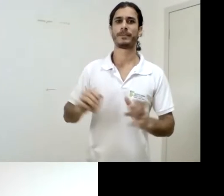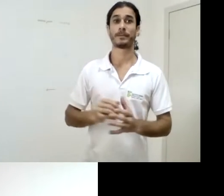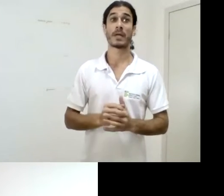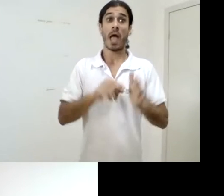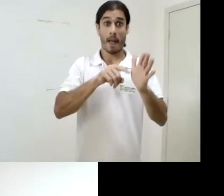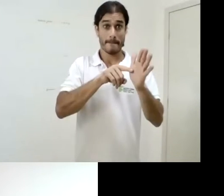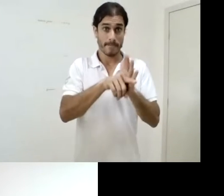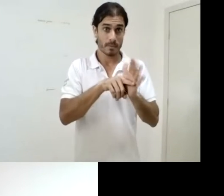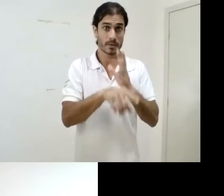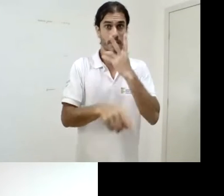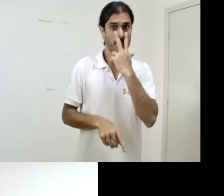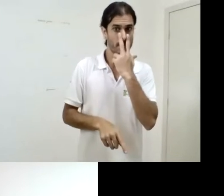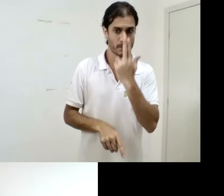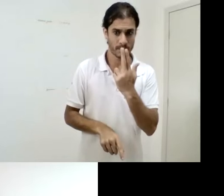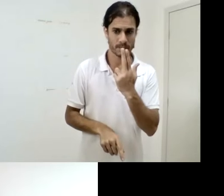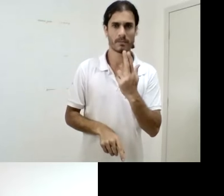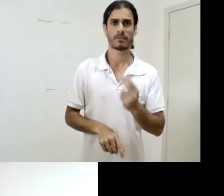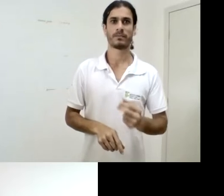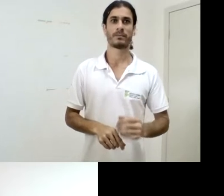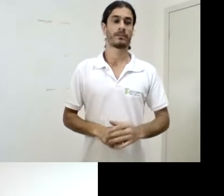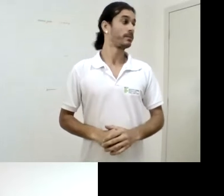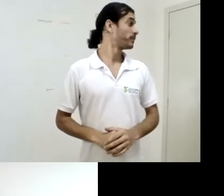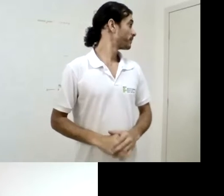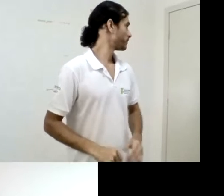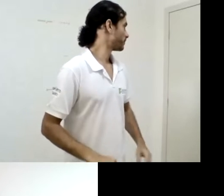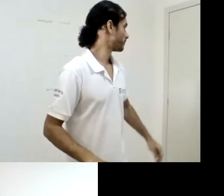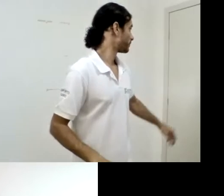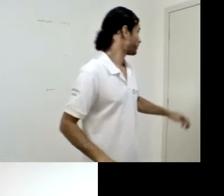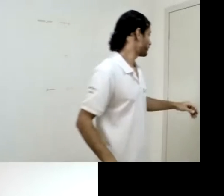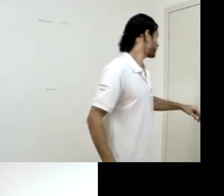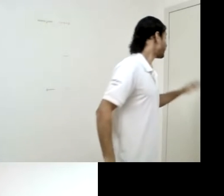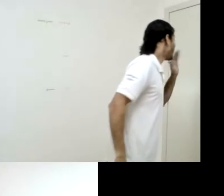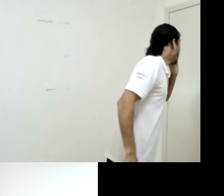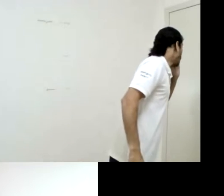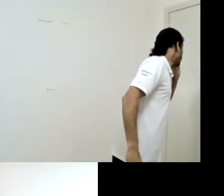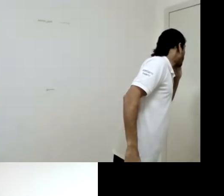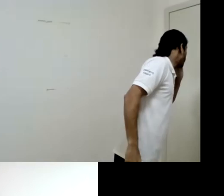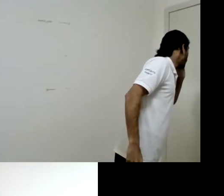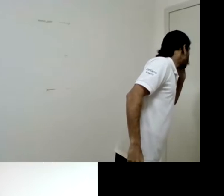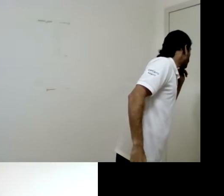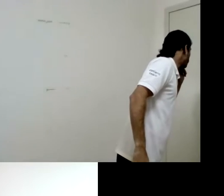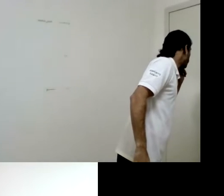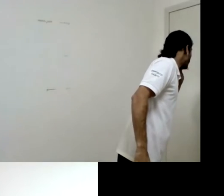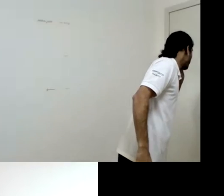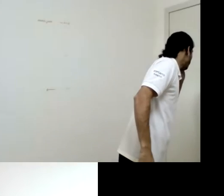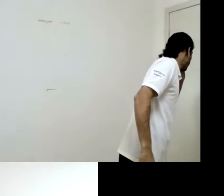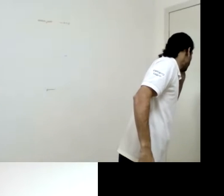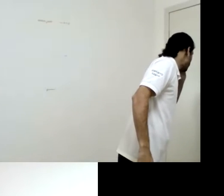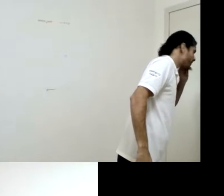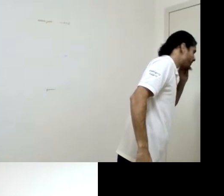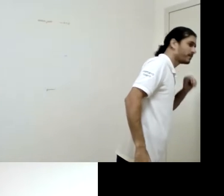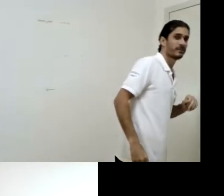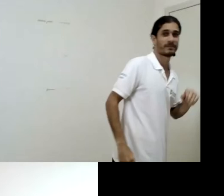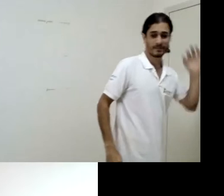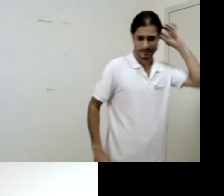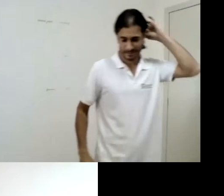Por isso que a revisão de literatura ou o estudo bibliográfico é importante para dizer quem são os autores, quais são os trabalhos